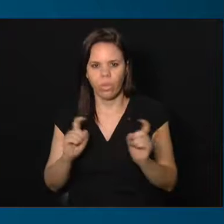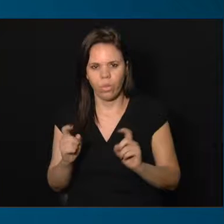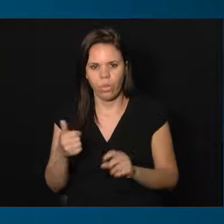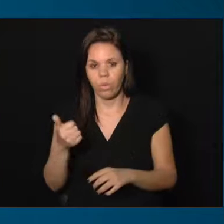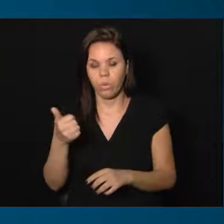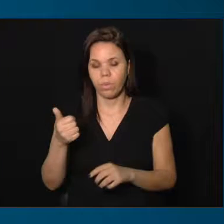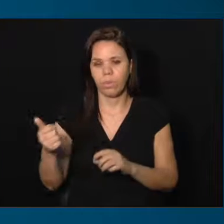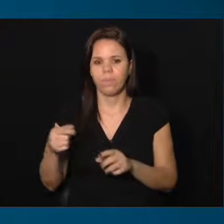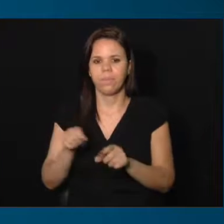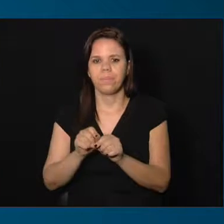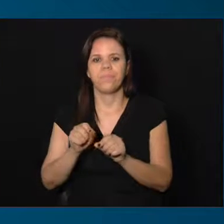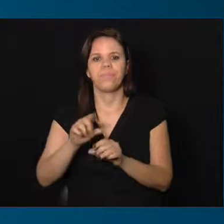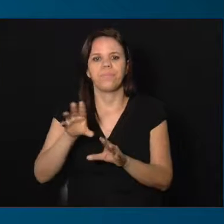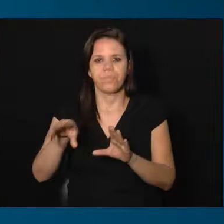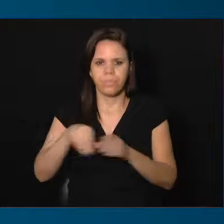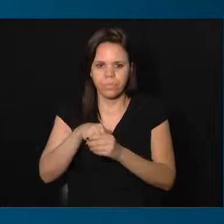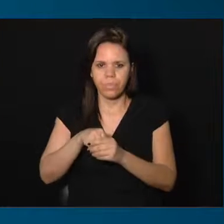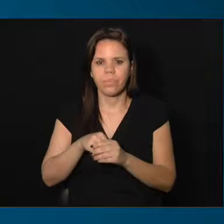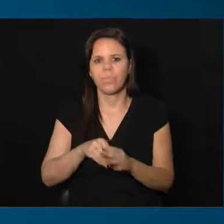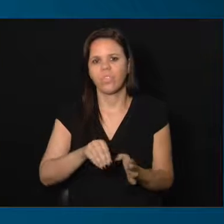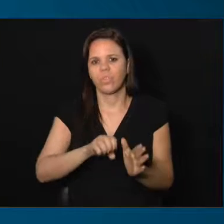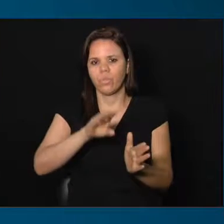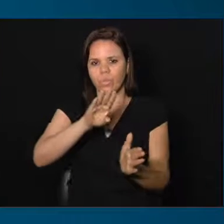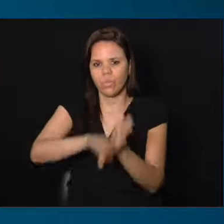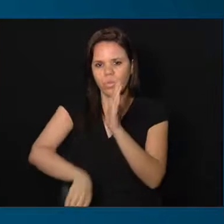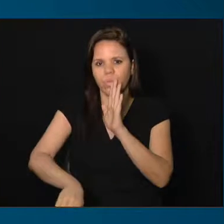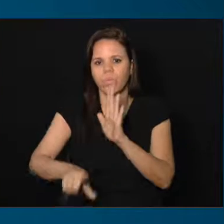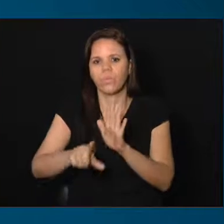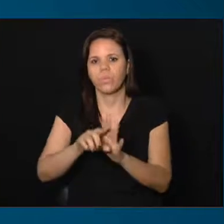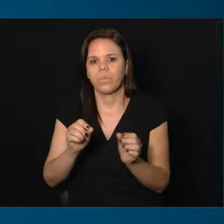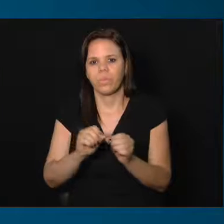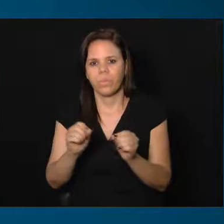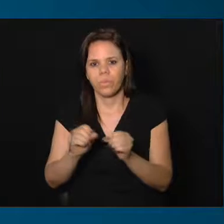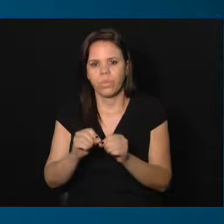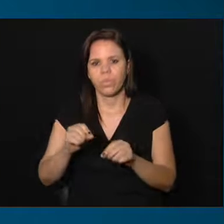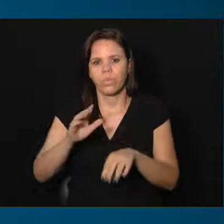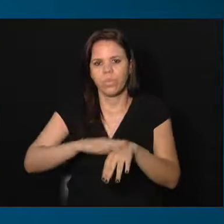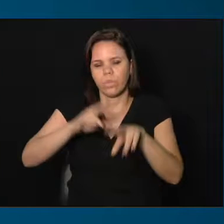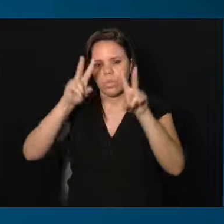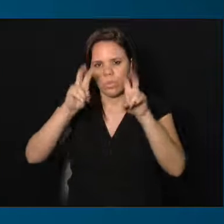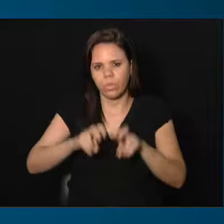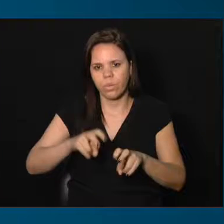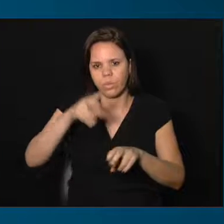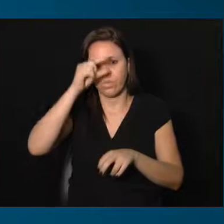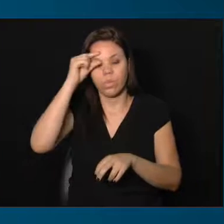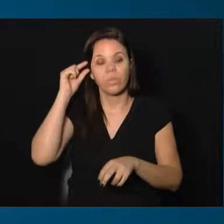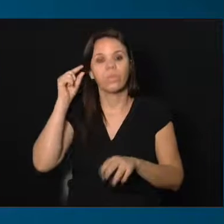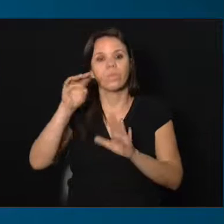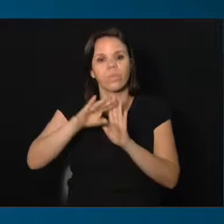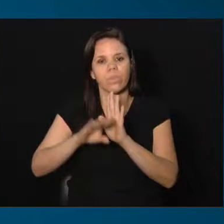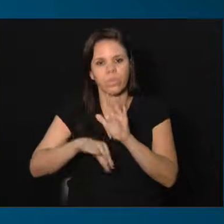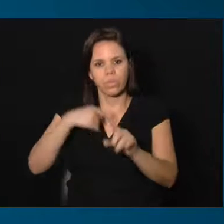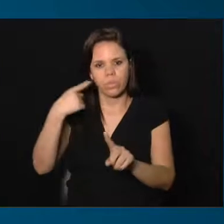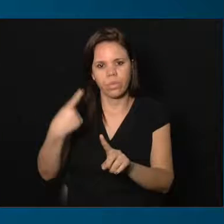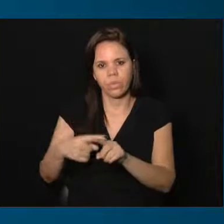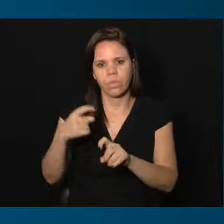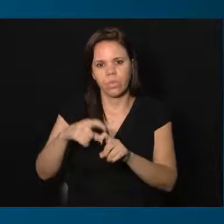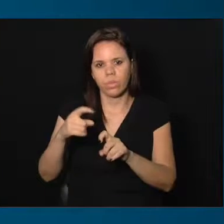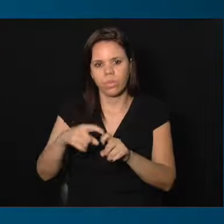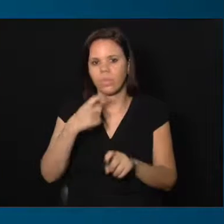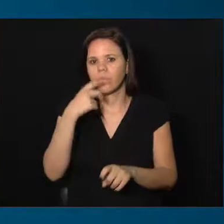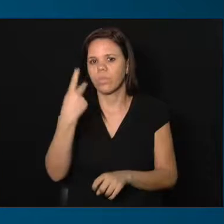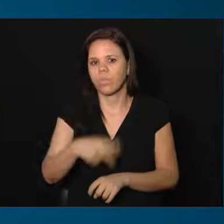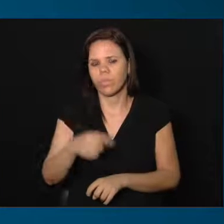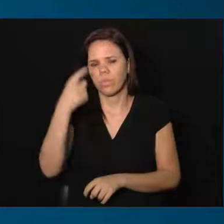na pauta o veto parcial ao projeto de autoria do prefeito que institui em Campinas o programa Mais Médicos Campineiro.